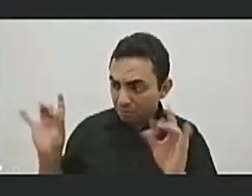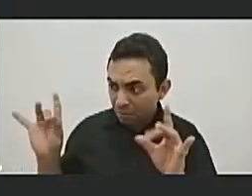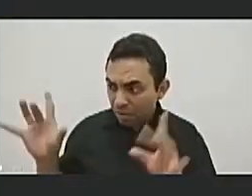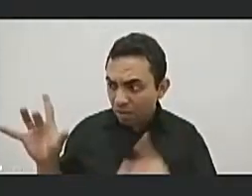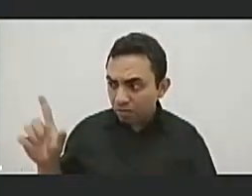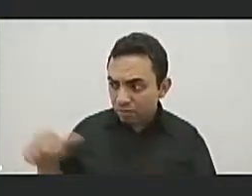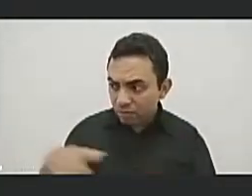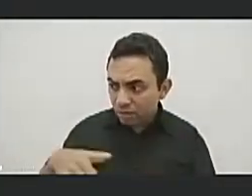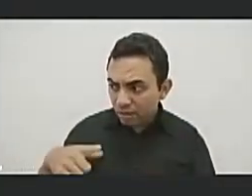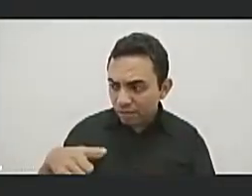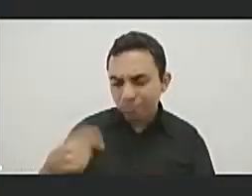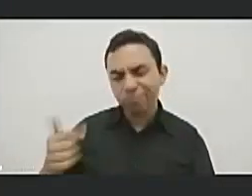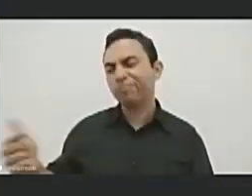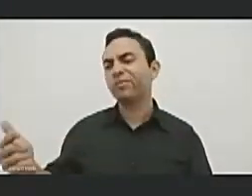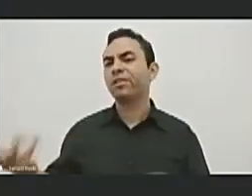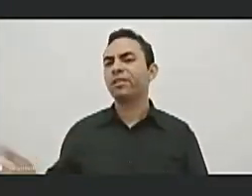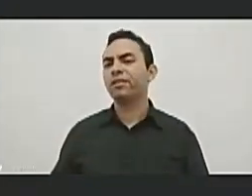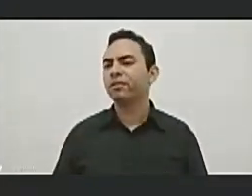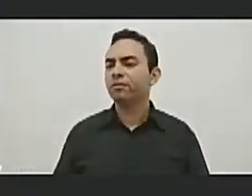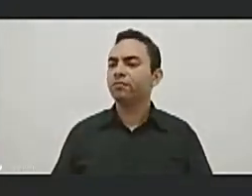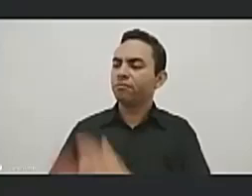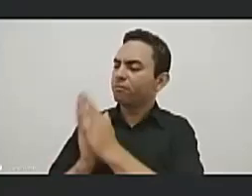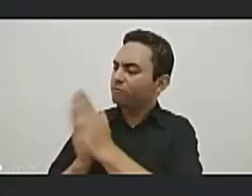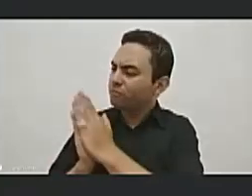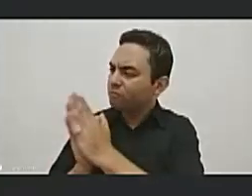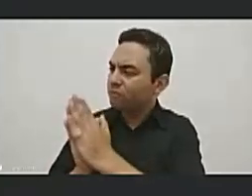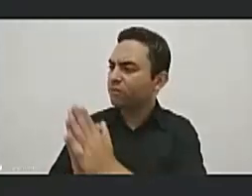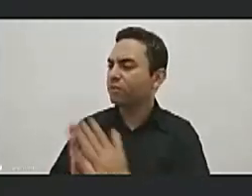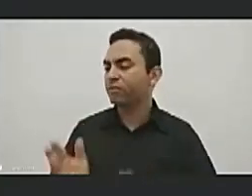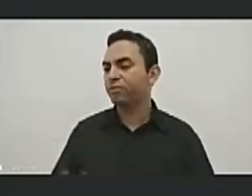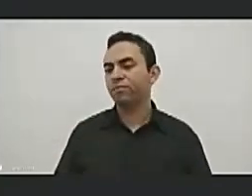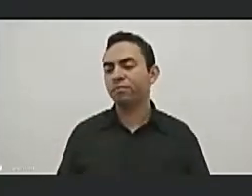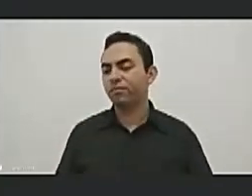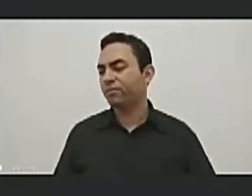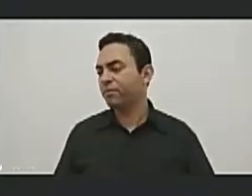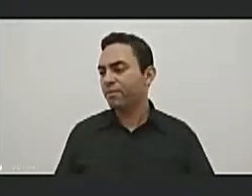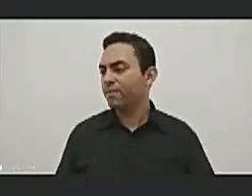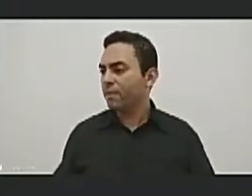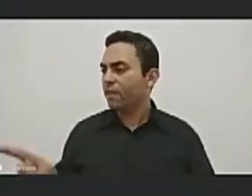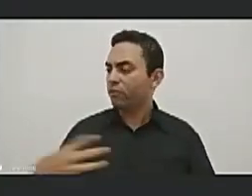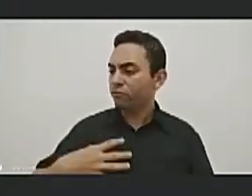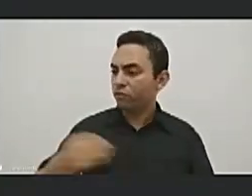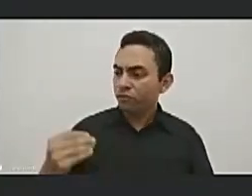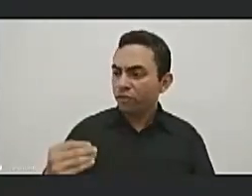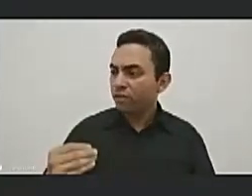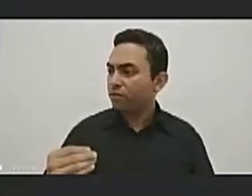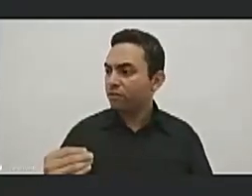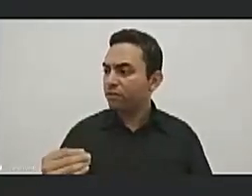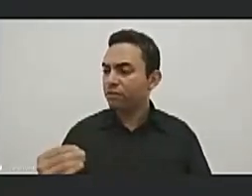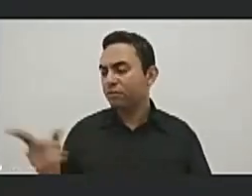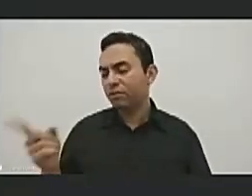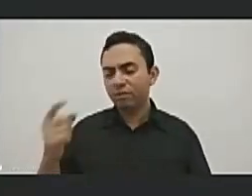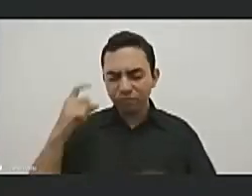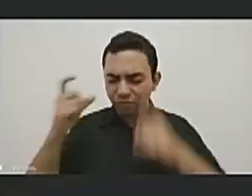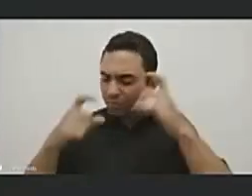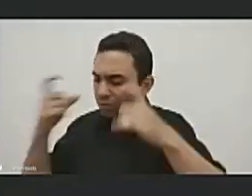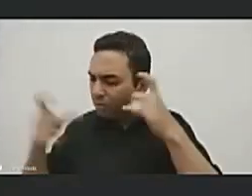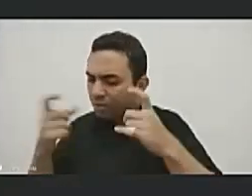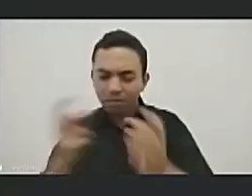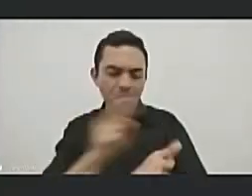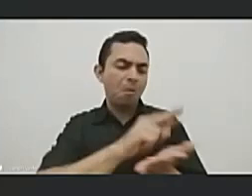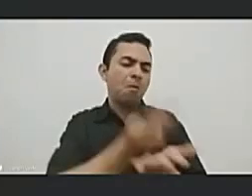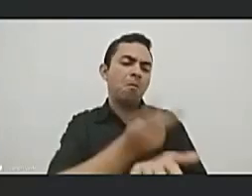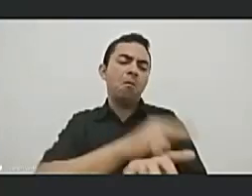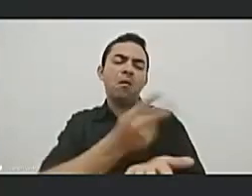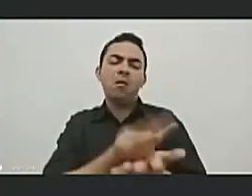deixa de dormir porque o porque o teu filho tá em crise porque o teu filho tá convulsionando porque a tua filha viveu 12 anos